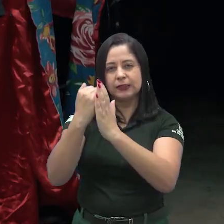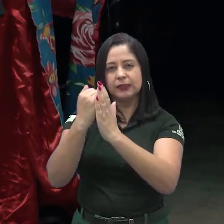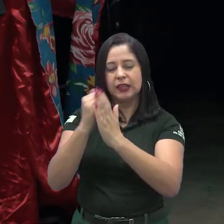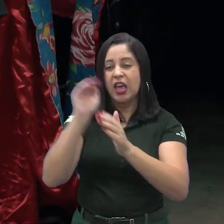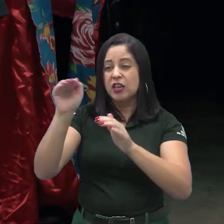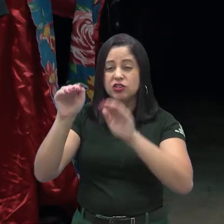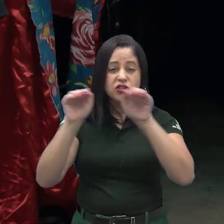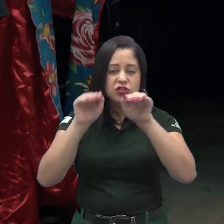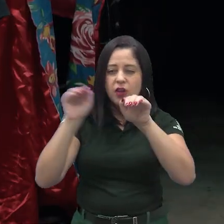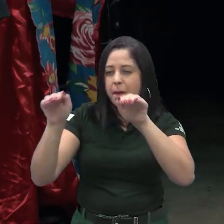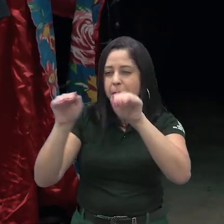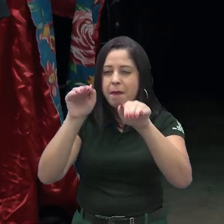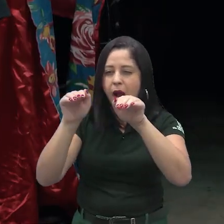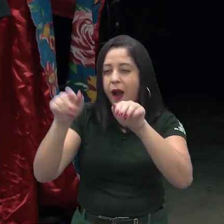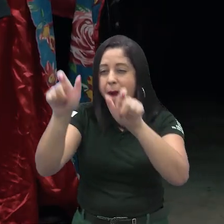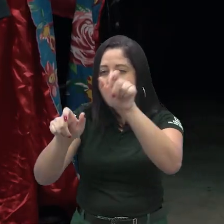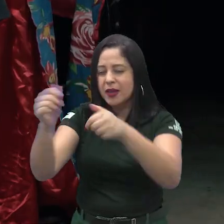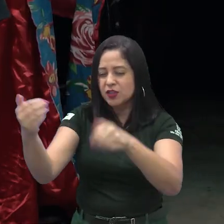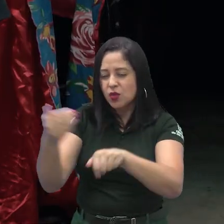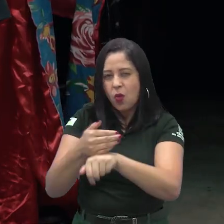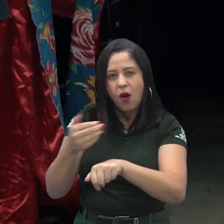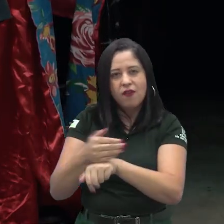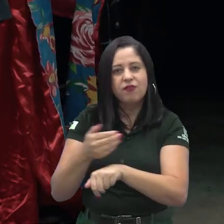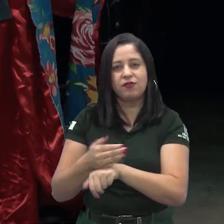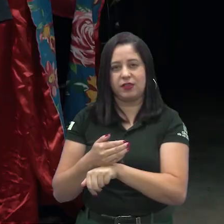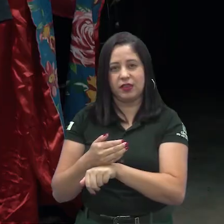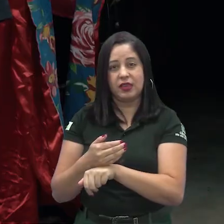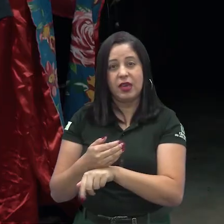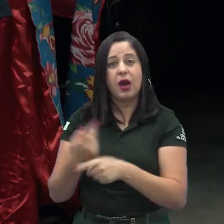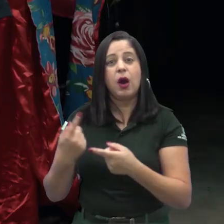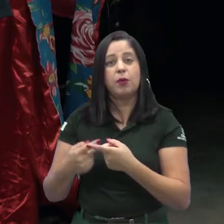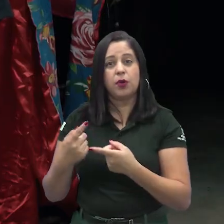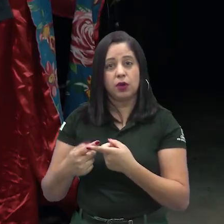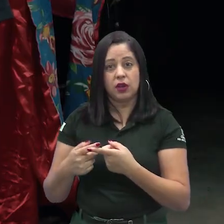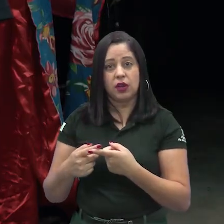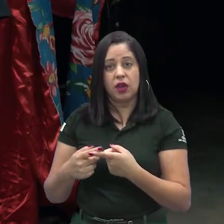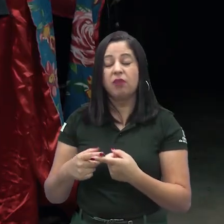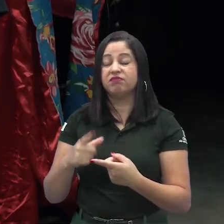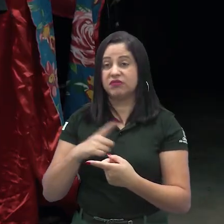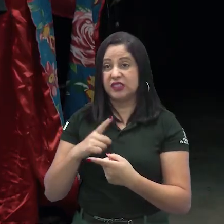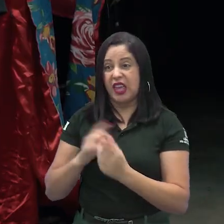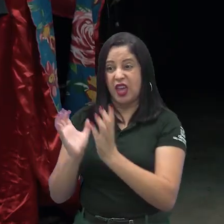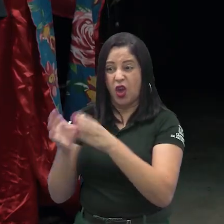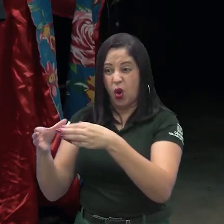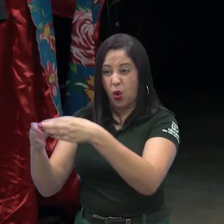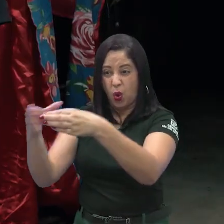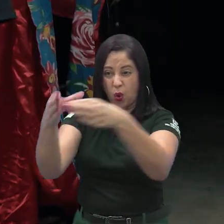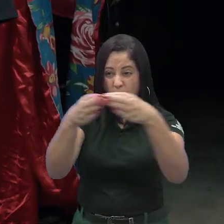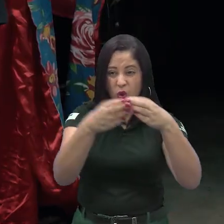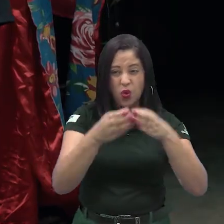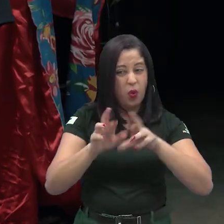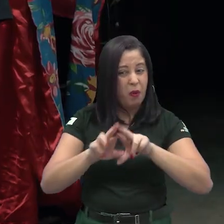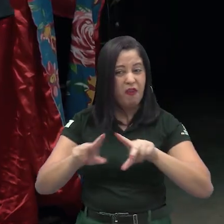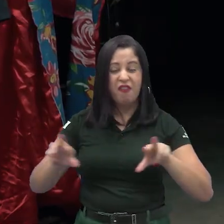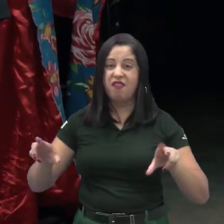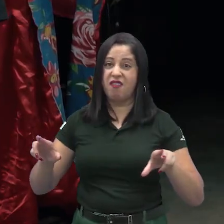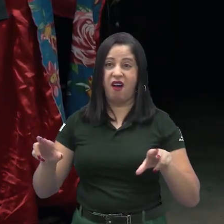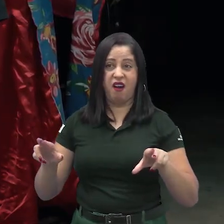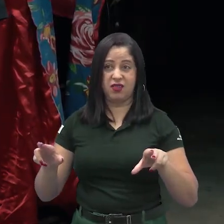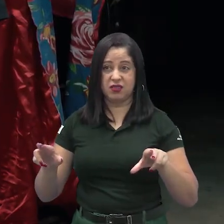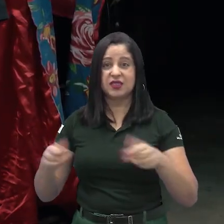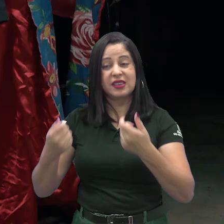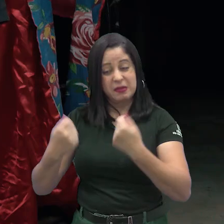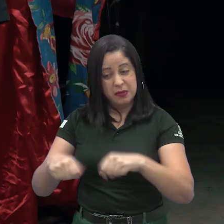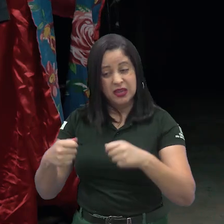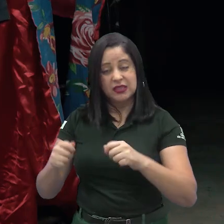e nisso a gente vai agregar coletivos, porque a gente tem muito grupo desabrigado em São José. Então, eu só